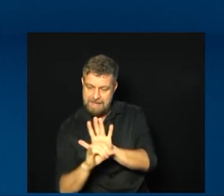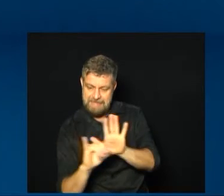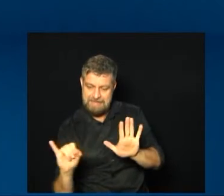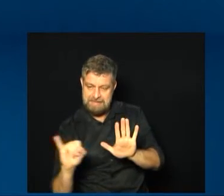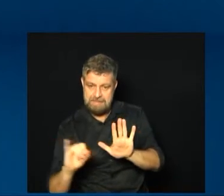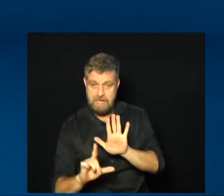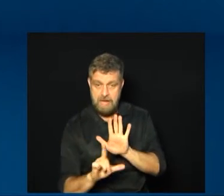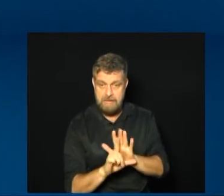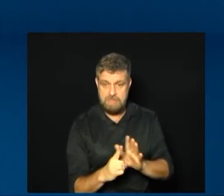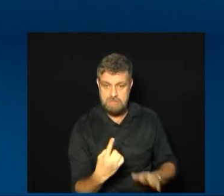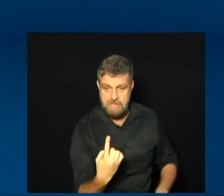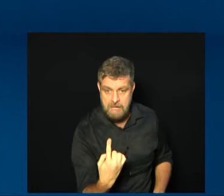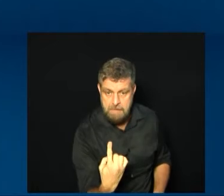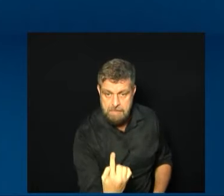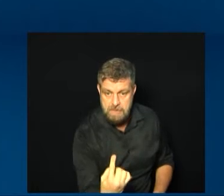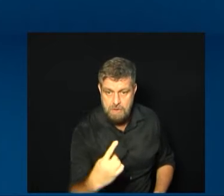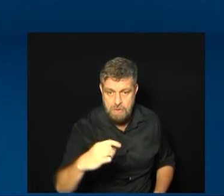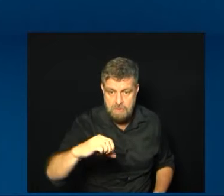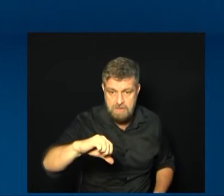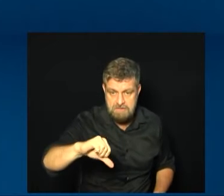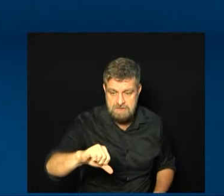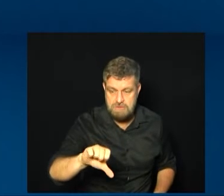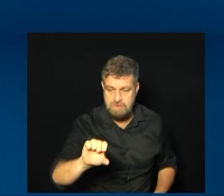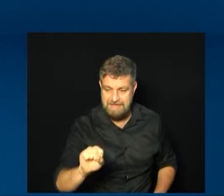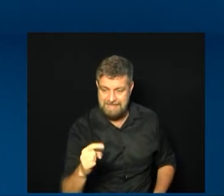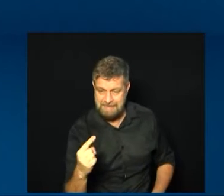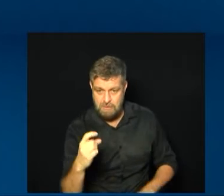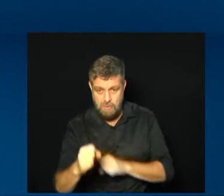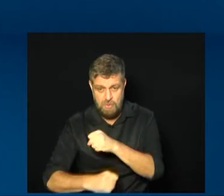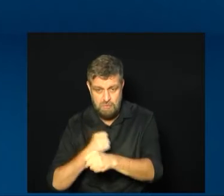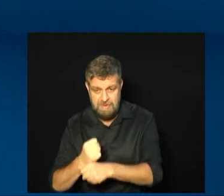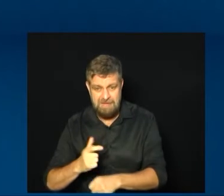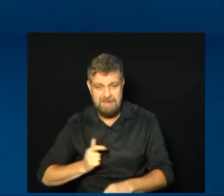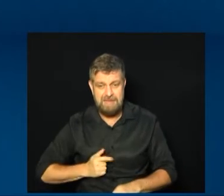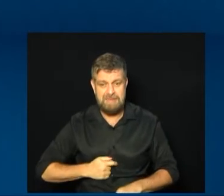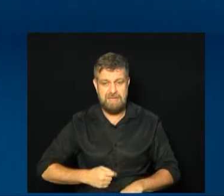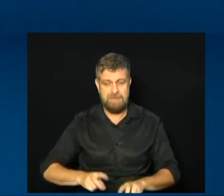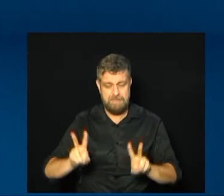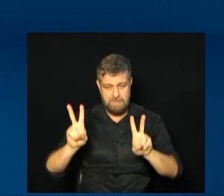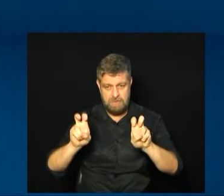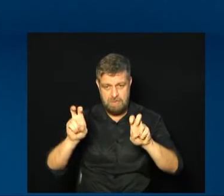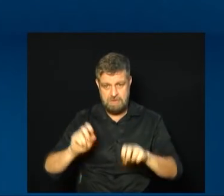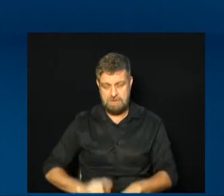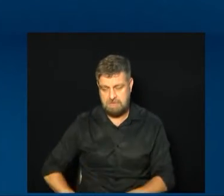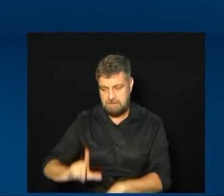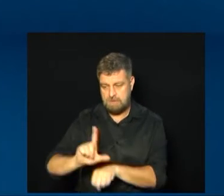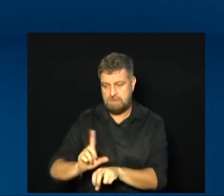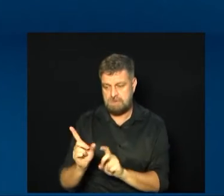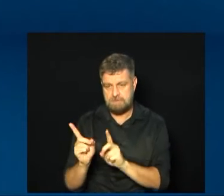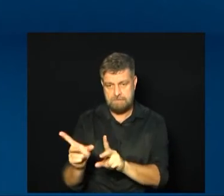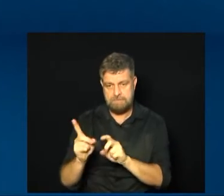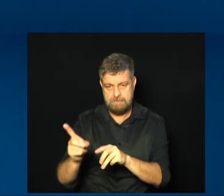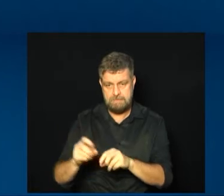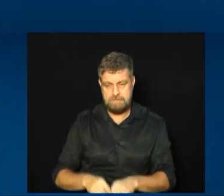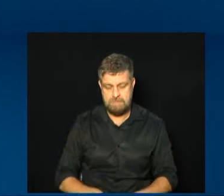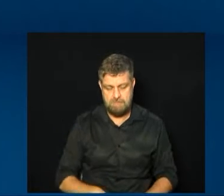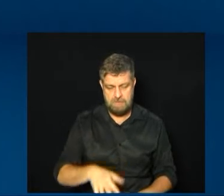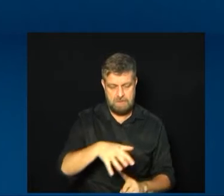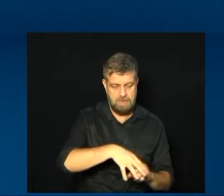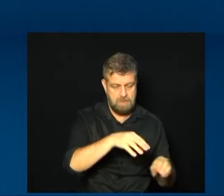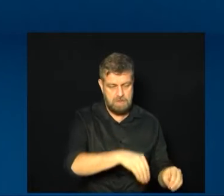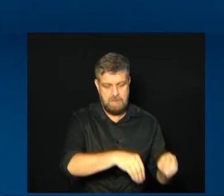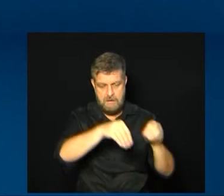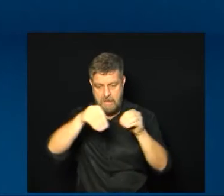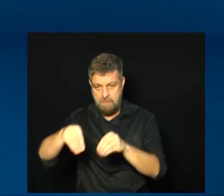da Lei de 1981, que trata do exercício do comércio em instalações removíveis. A